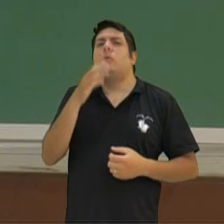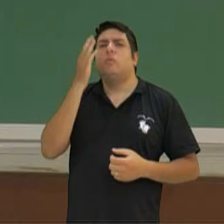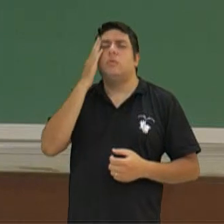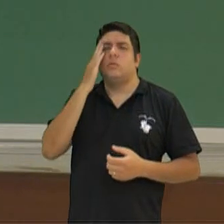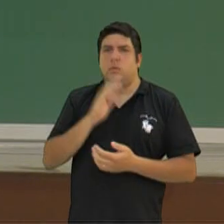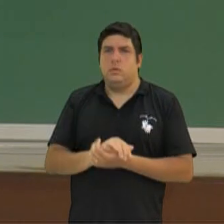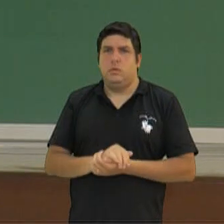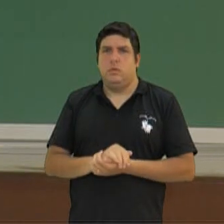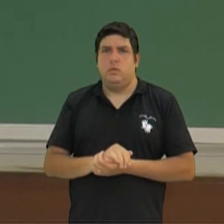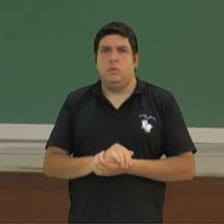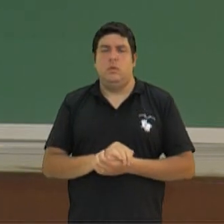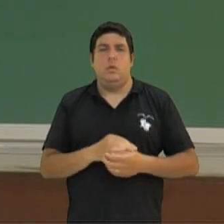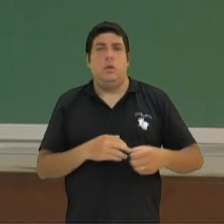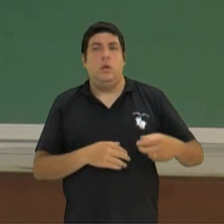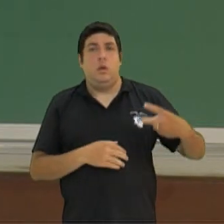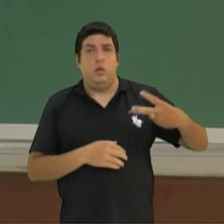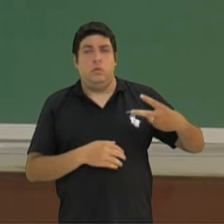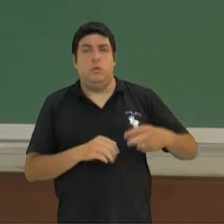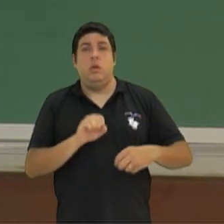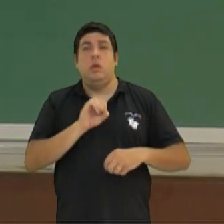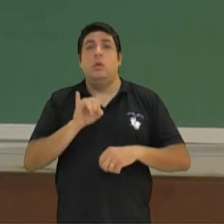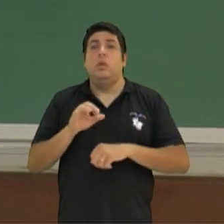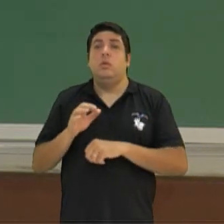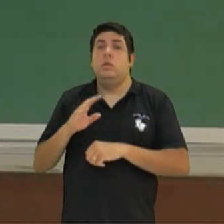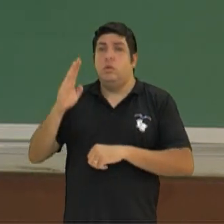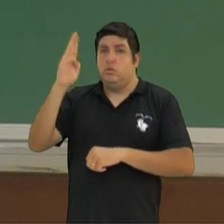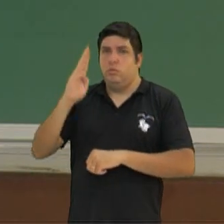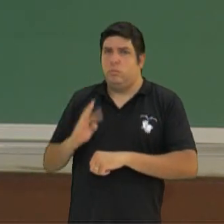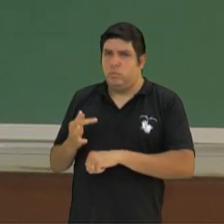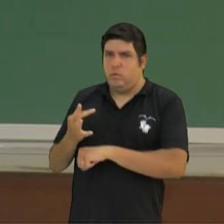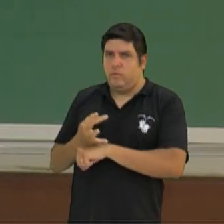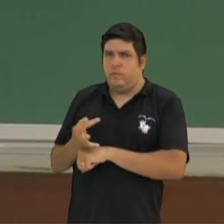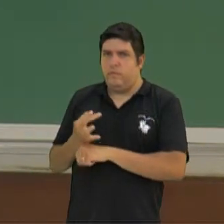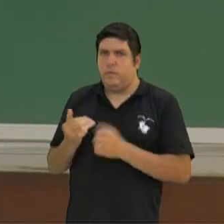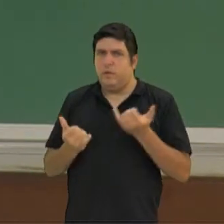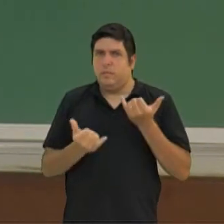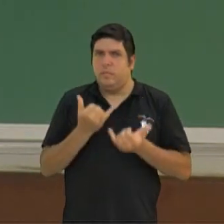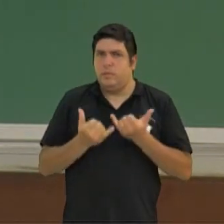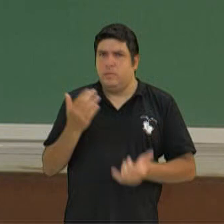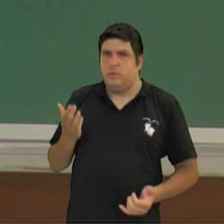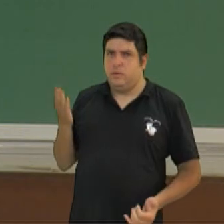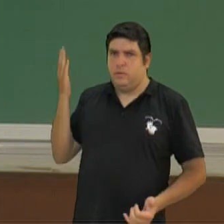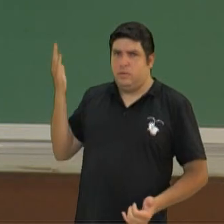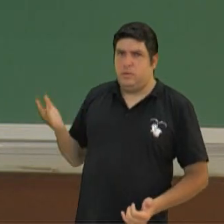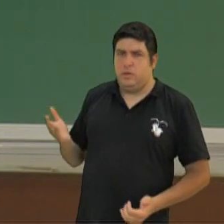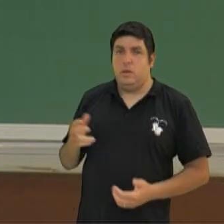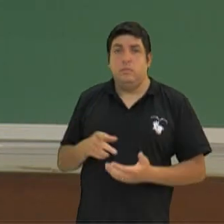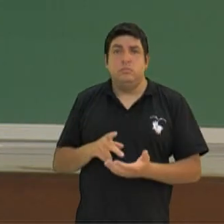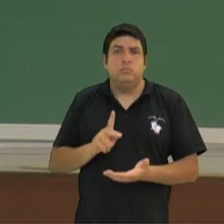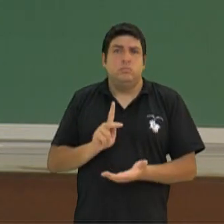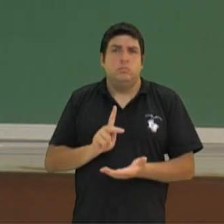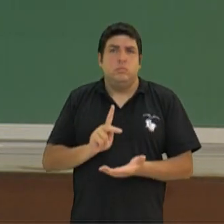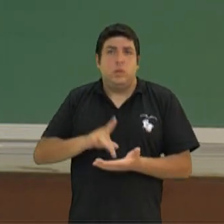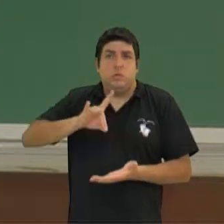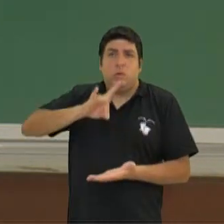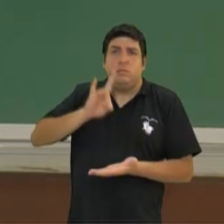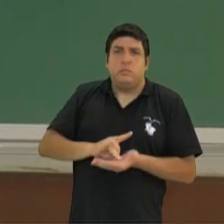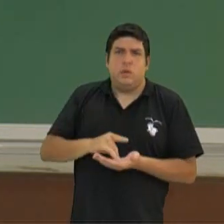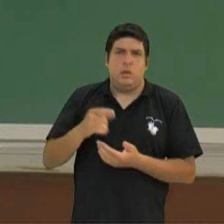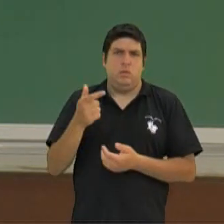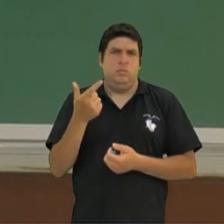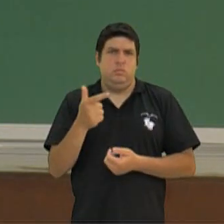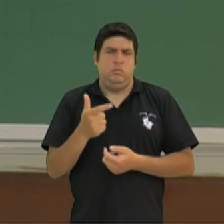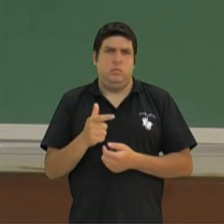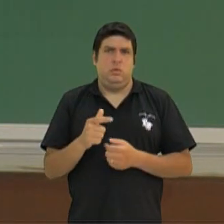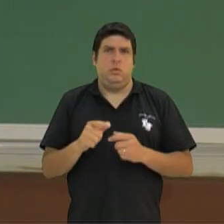tem algum feriado, número 2, se tem algum feriado similar a ele no Brasil, institucionado realmente a gente não tem, né?